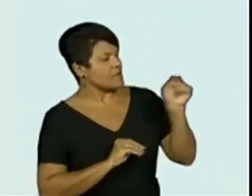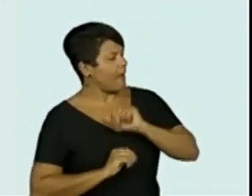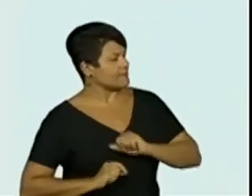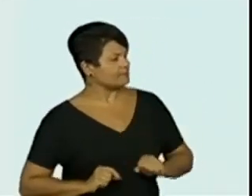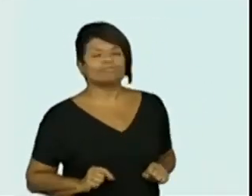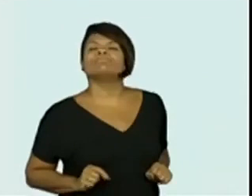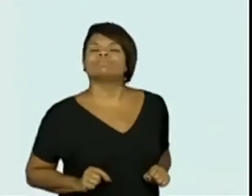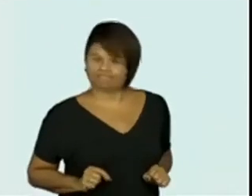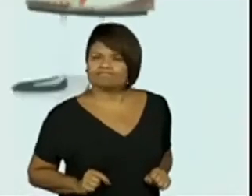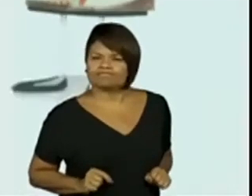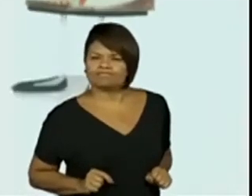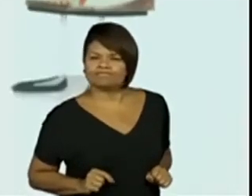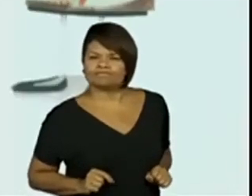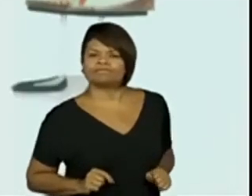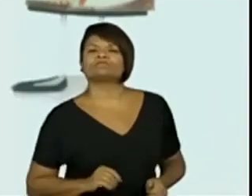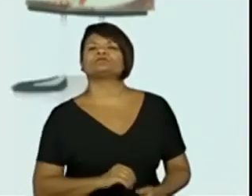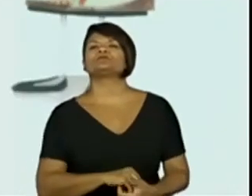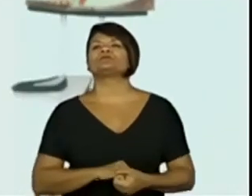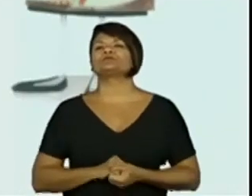preciosa.